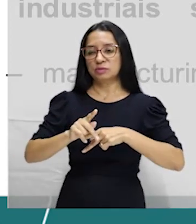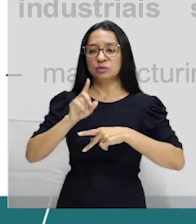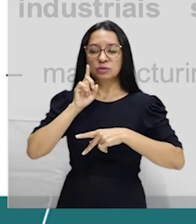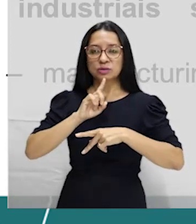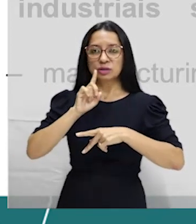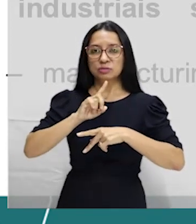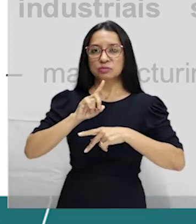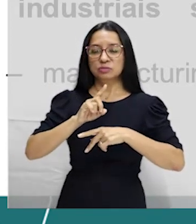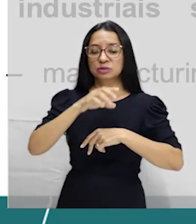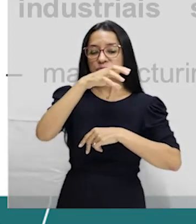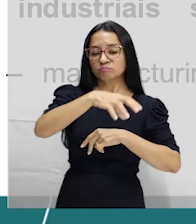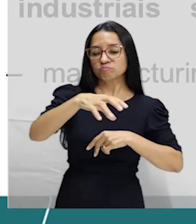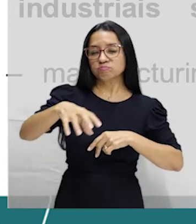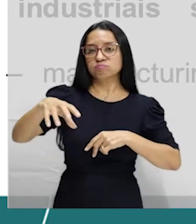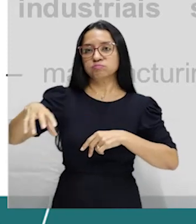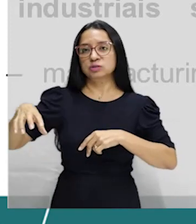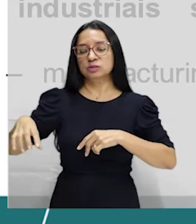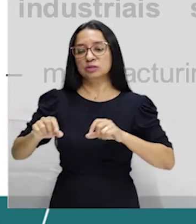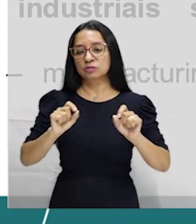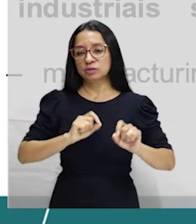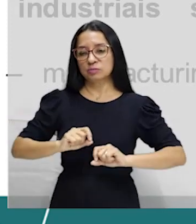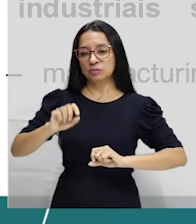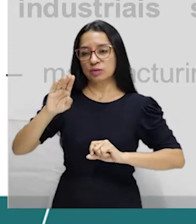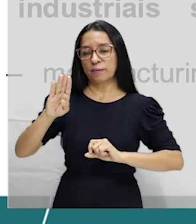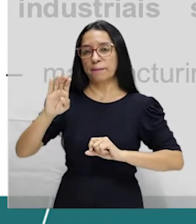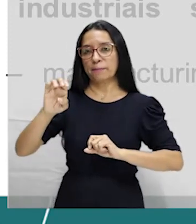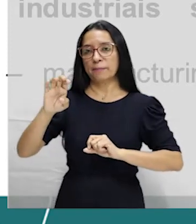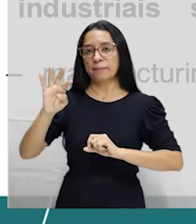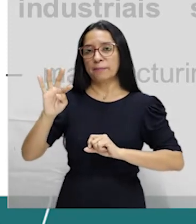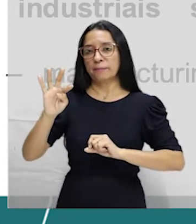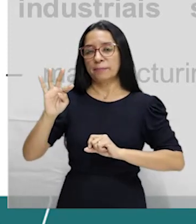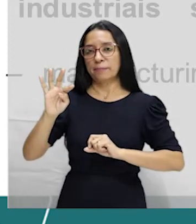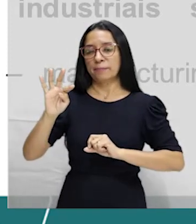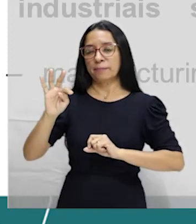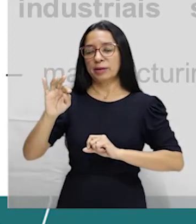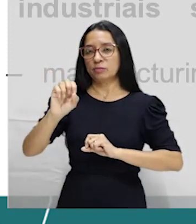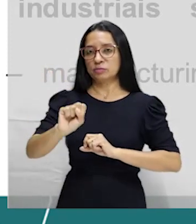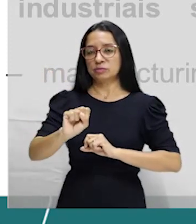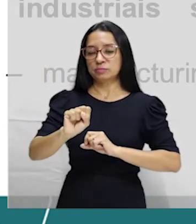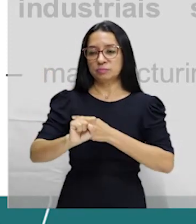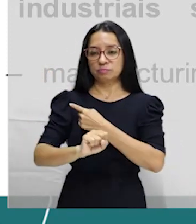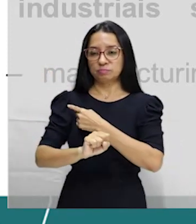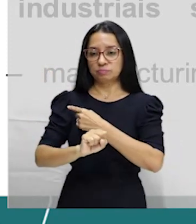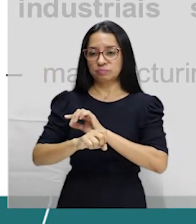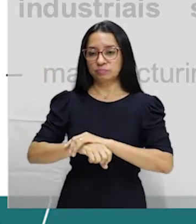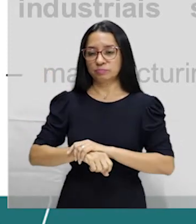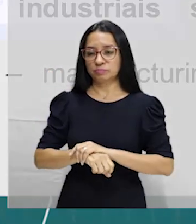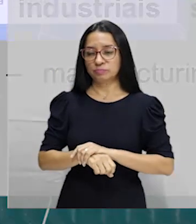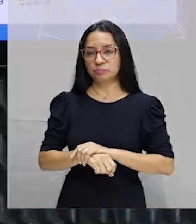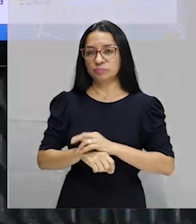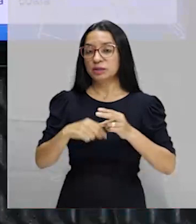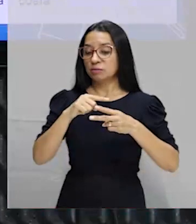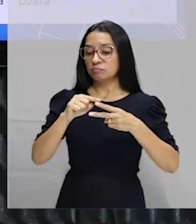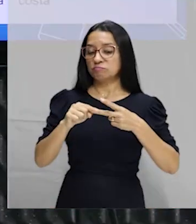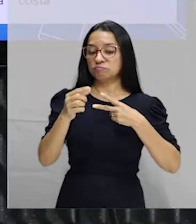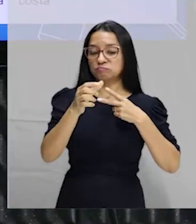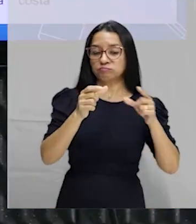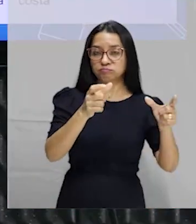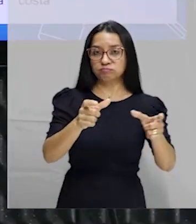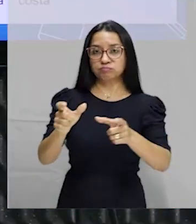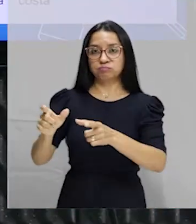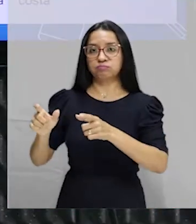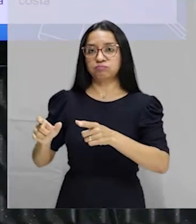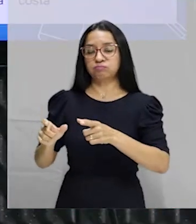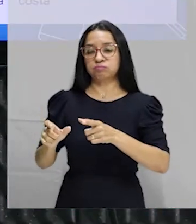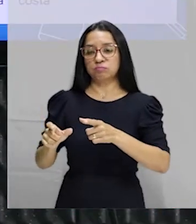que nós chamamos de belts. E no processo industrial do segundo setor, nós temos aí nos Estados Unidos duas áreas de destaque, tá